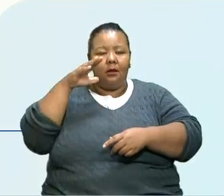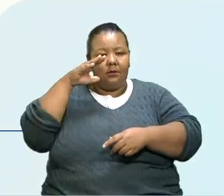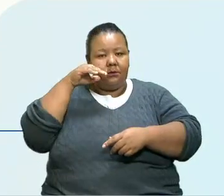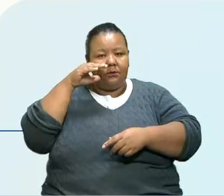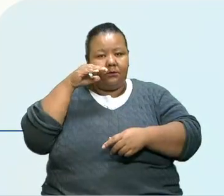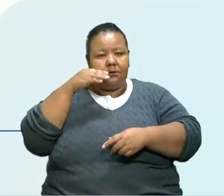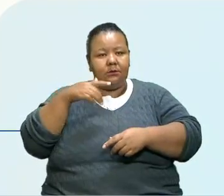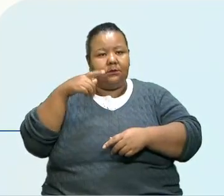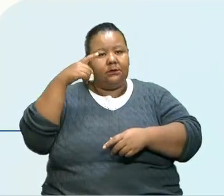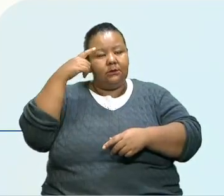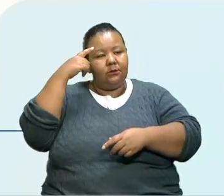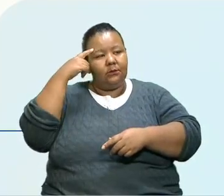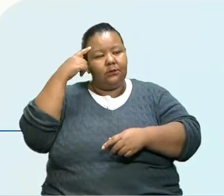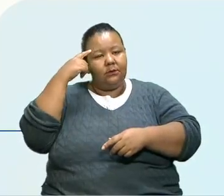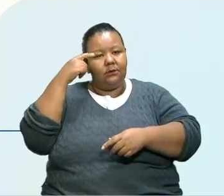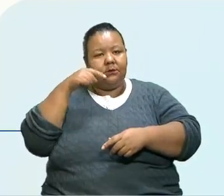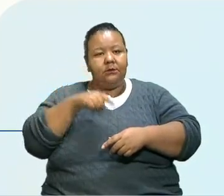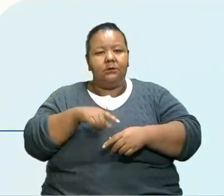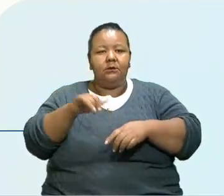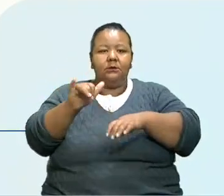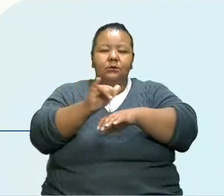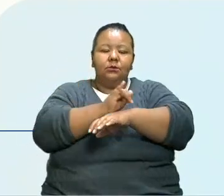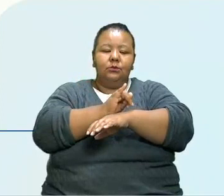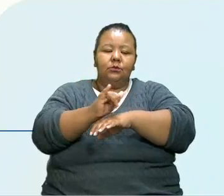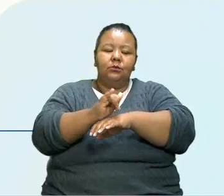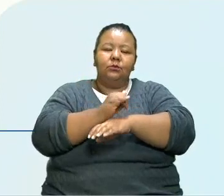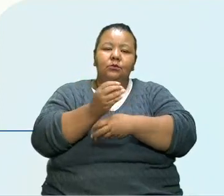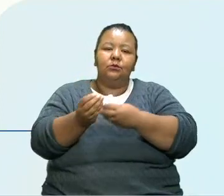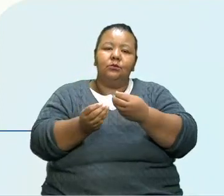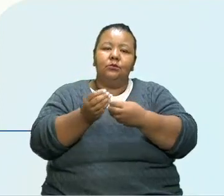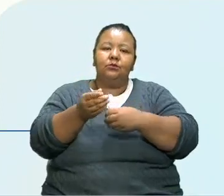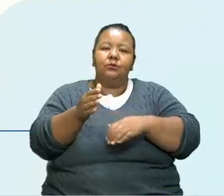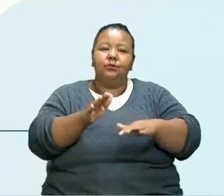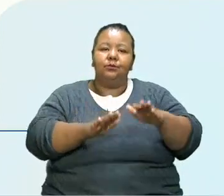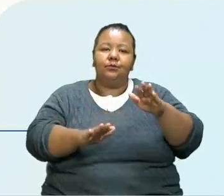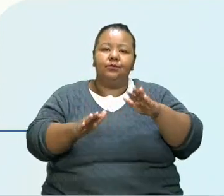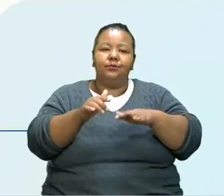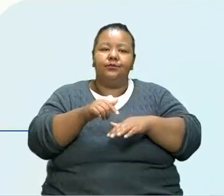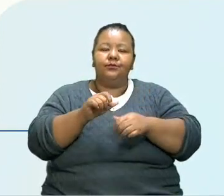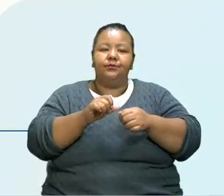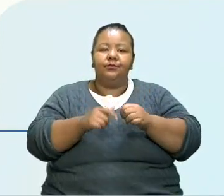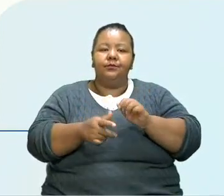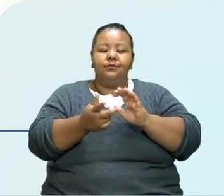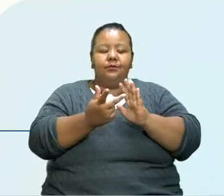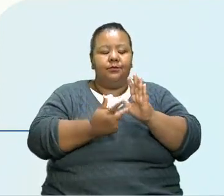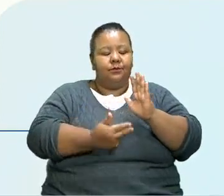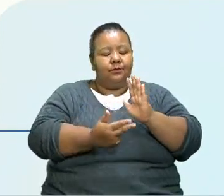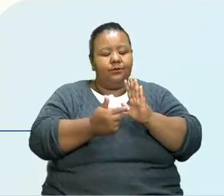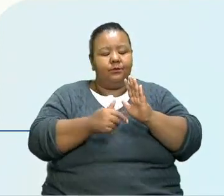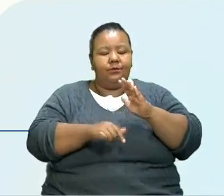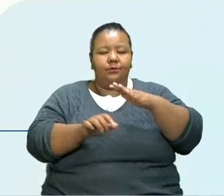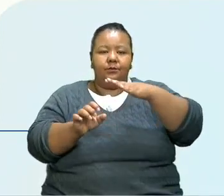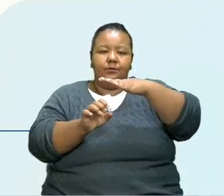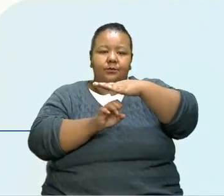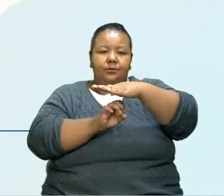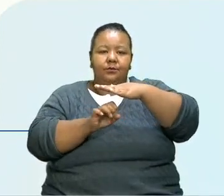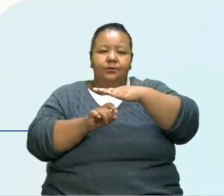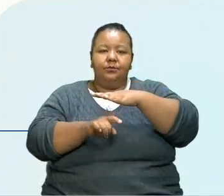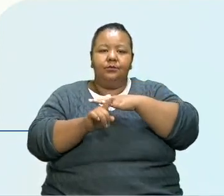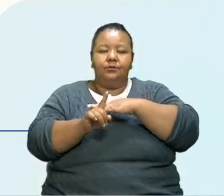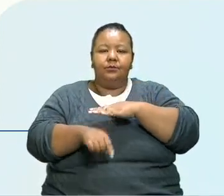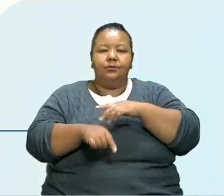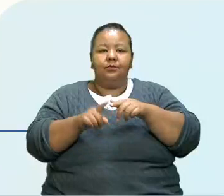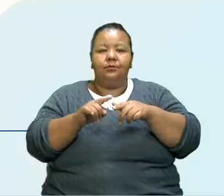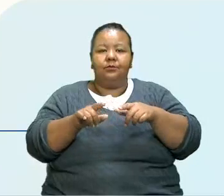eu for pensar em níveis estratégicos, como que a organização fica? No nível institucional, eu estou falando daquele desenho organizacional, daquele